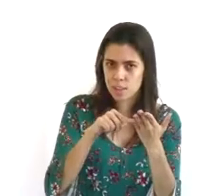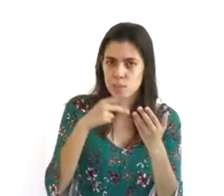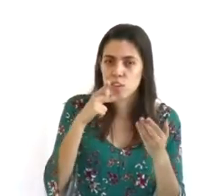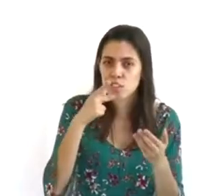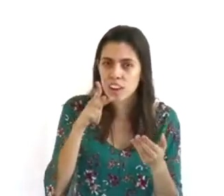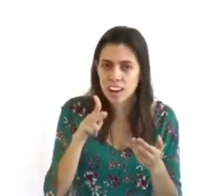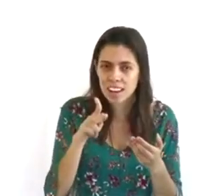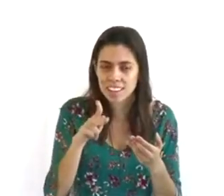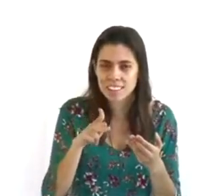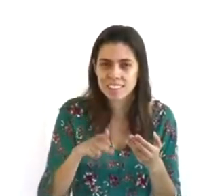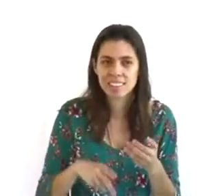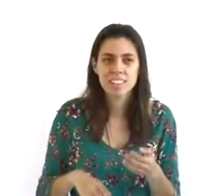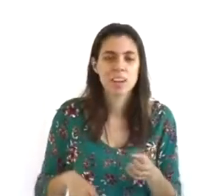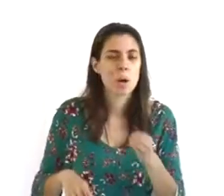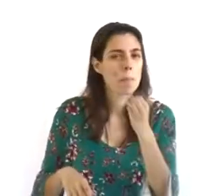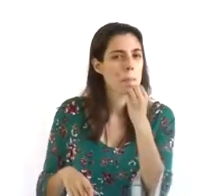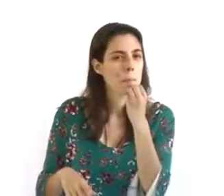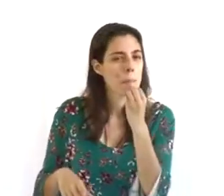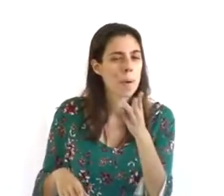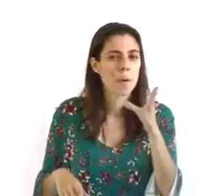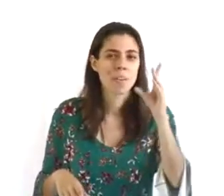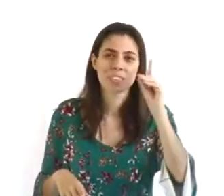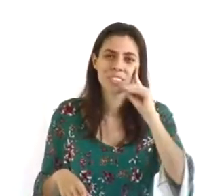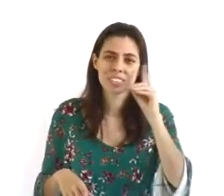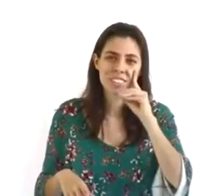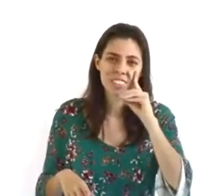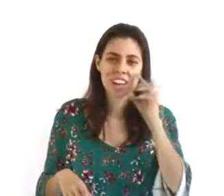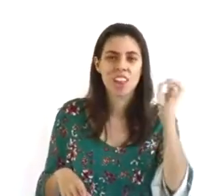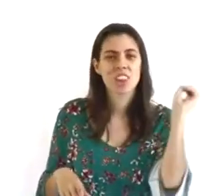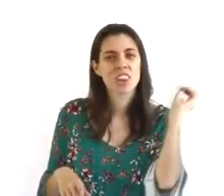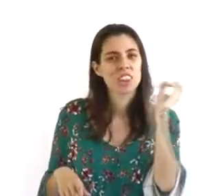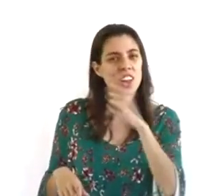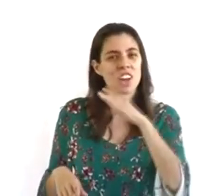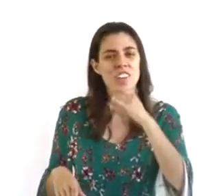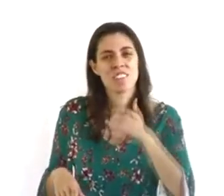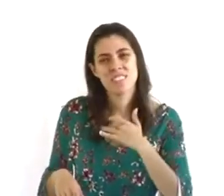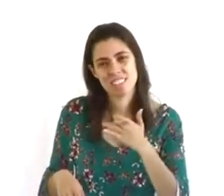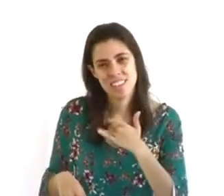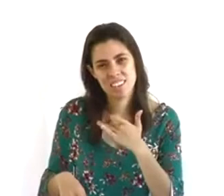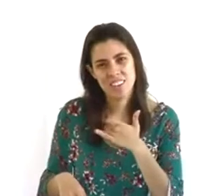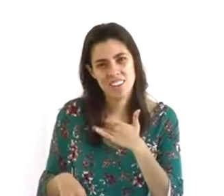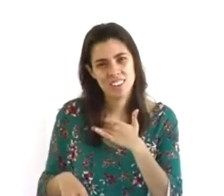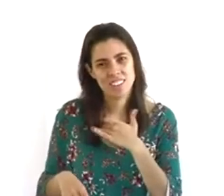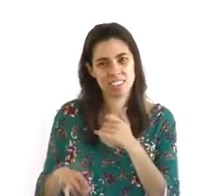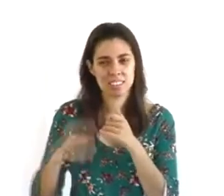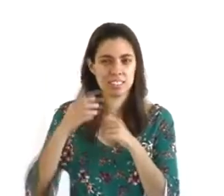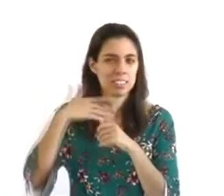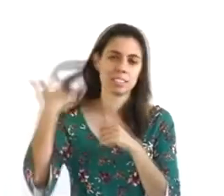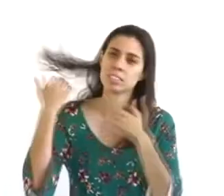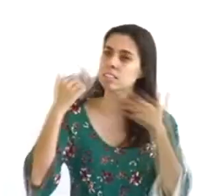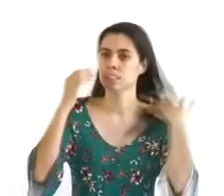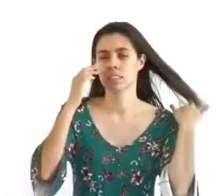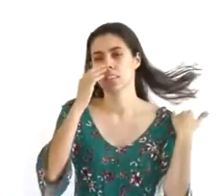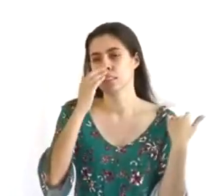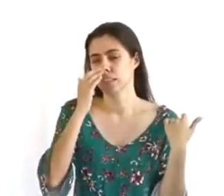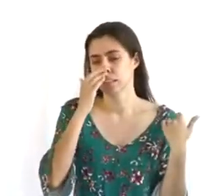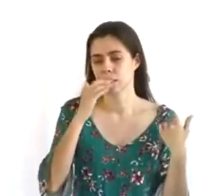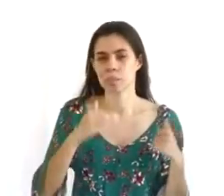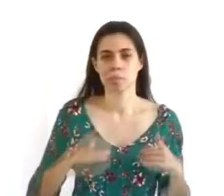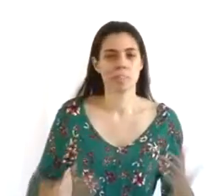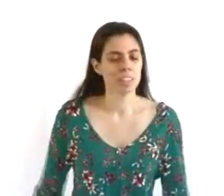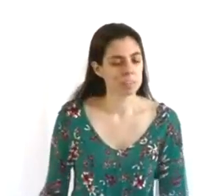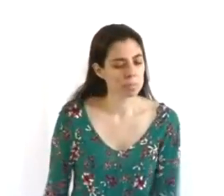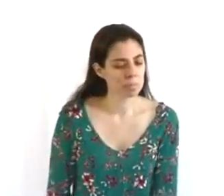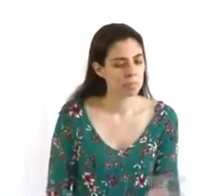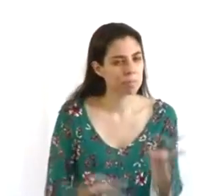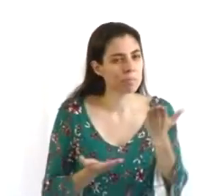tem vivido isso? Esse salmo que vai mostrar grandes feitos do Senhor quer nos levar a glorificá-lo, a exaltá-lo, a render graças